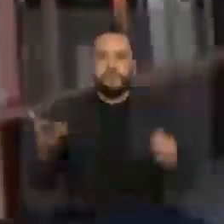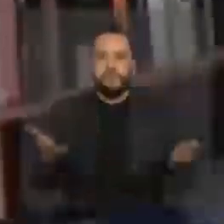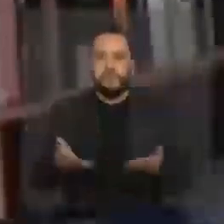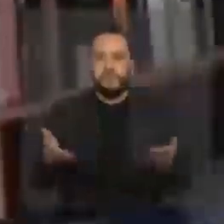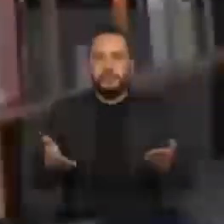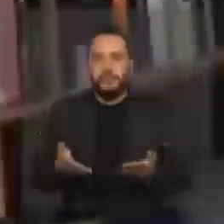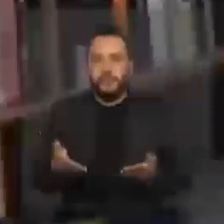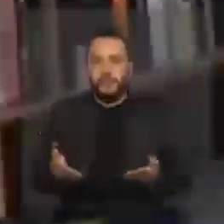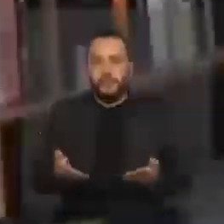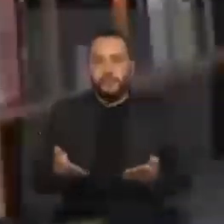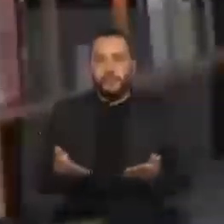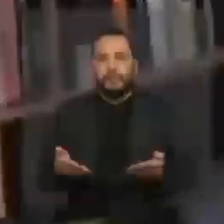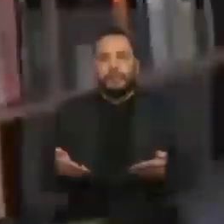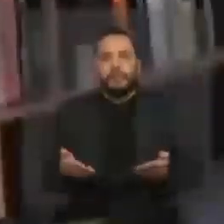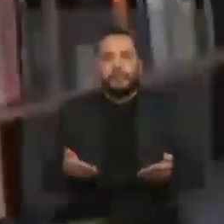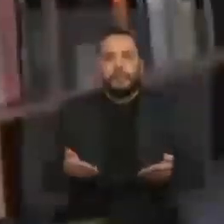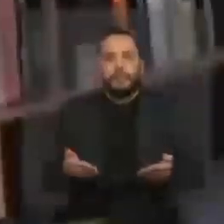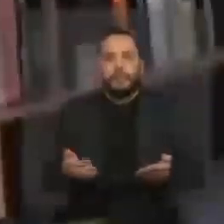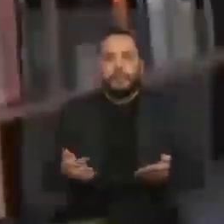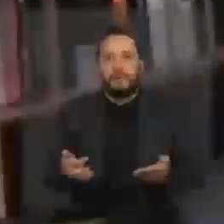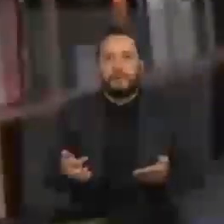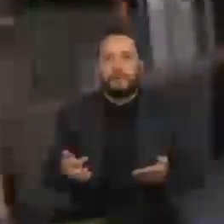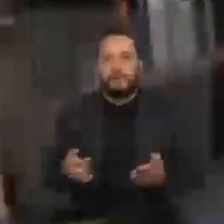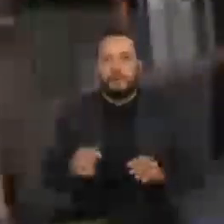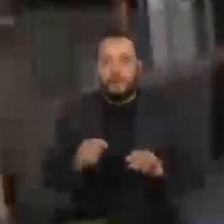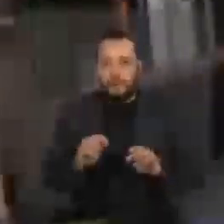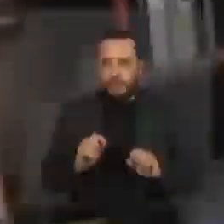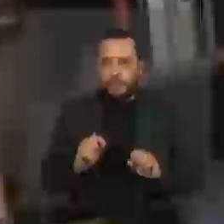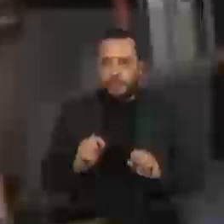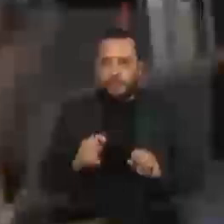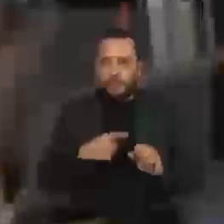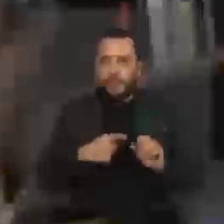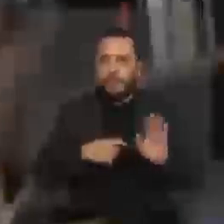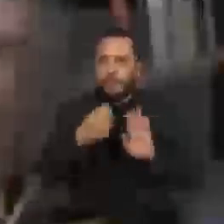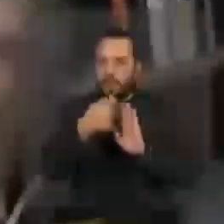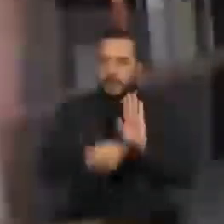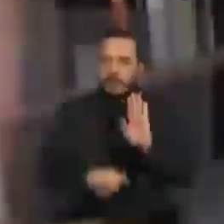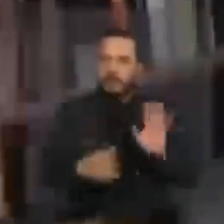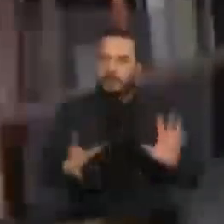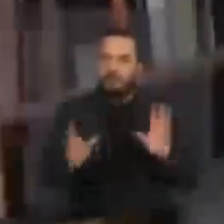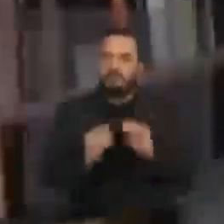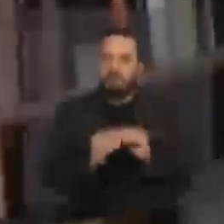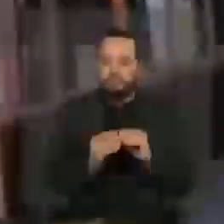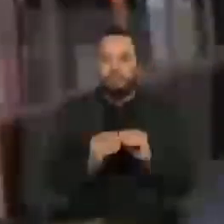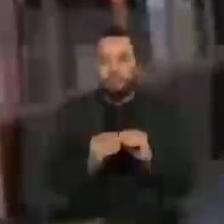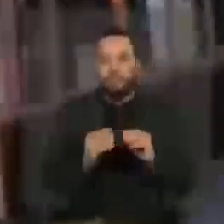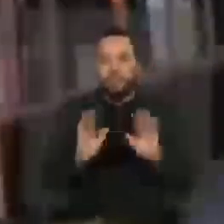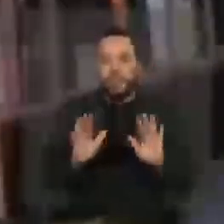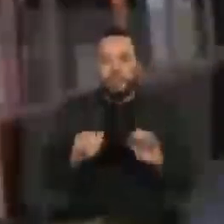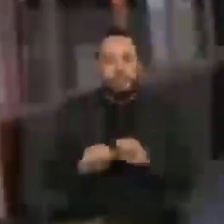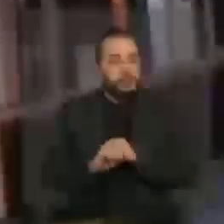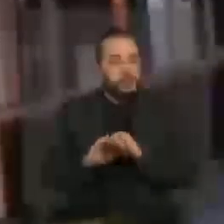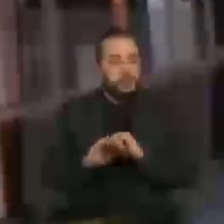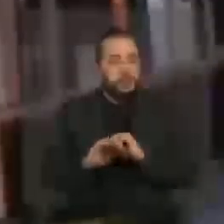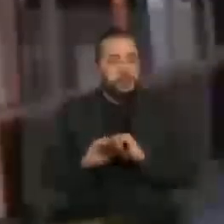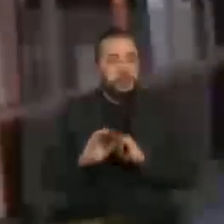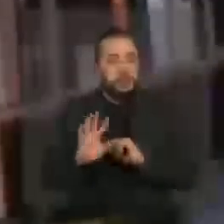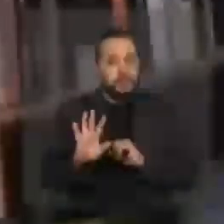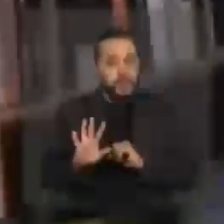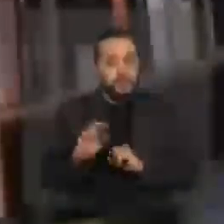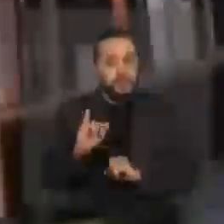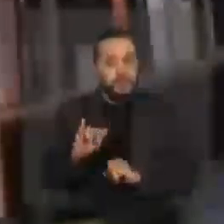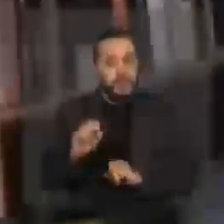a redação ficou mais... porque ficou mais simplificada, mais abrangente. Simplesmente diz, não